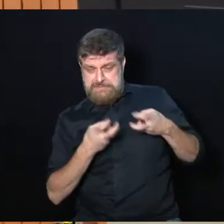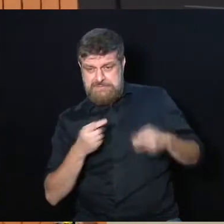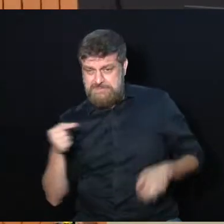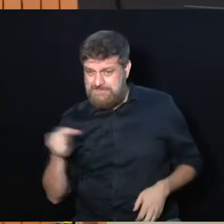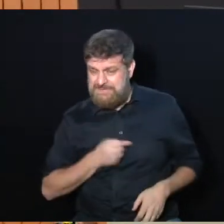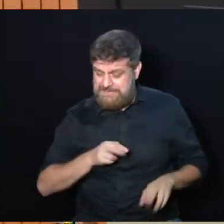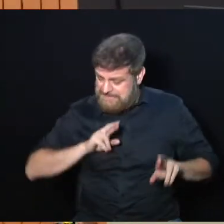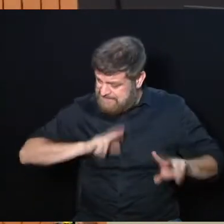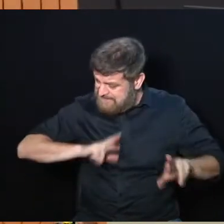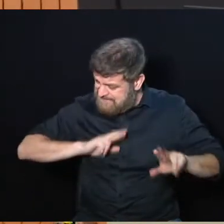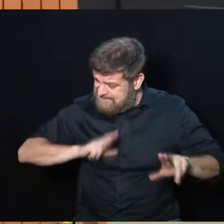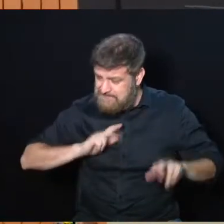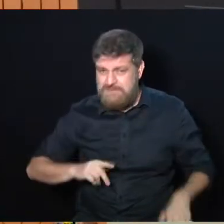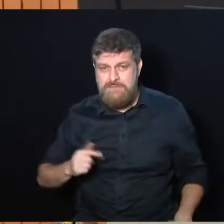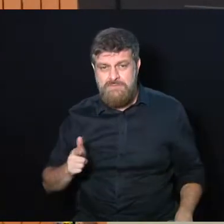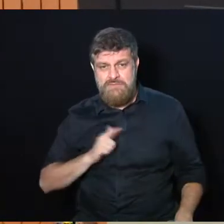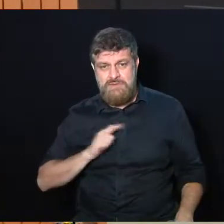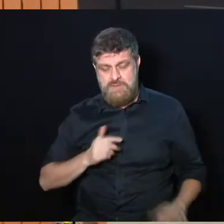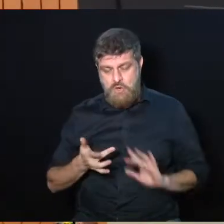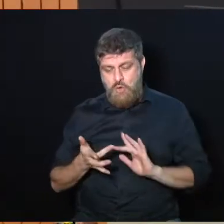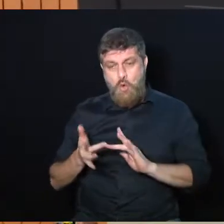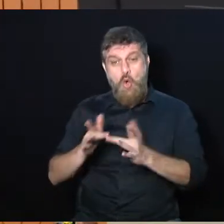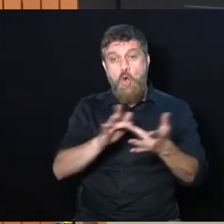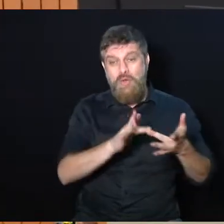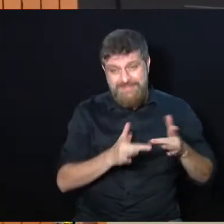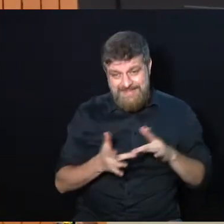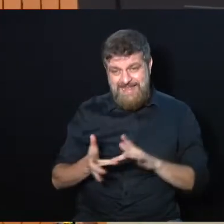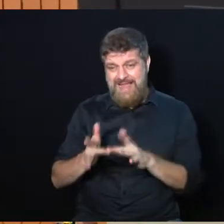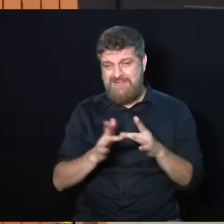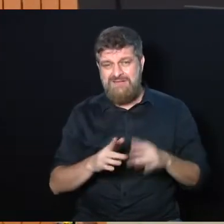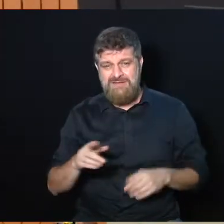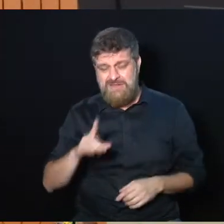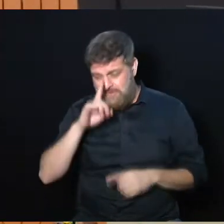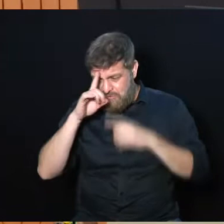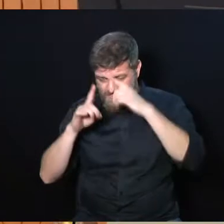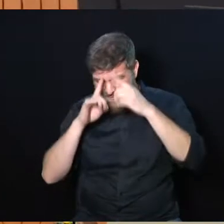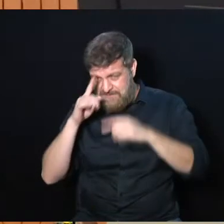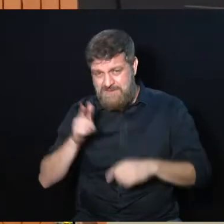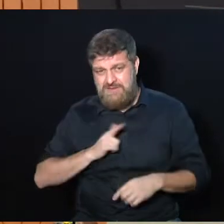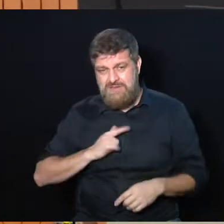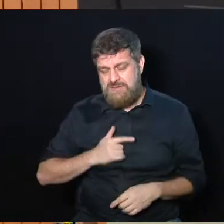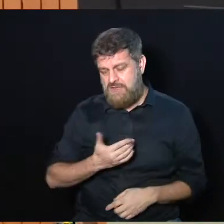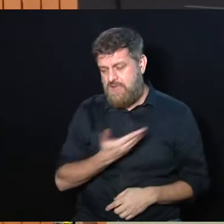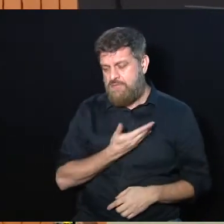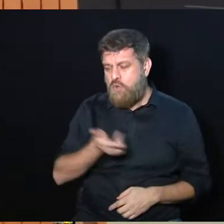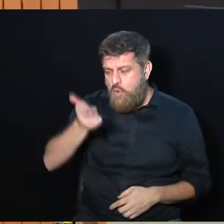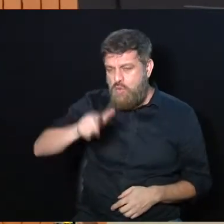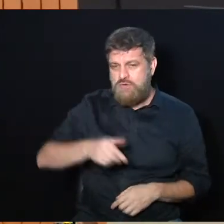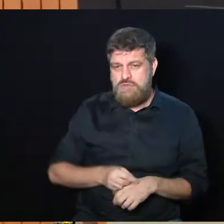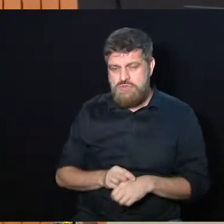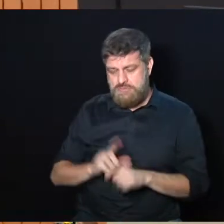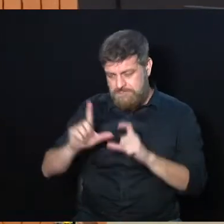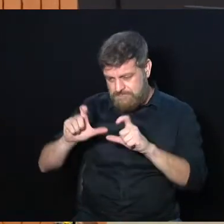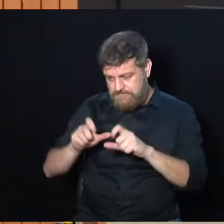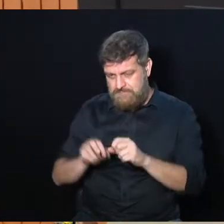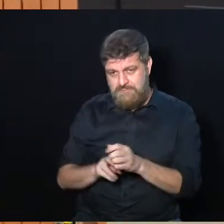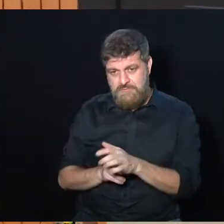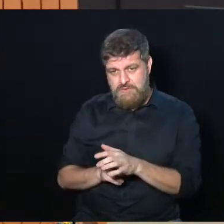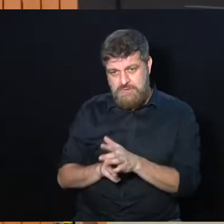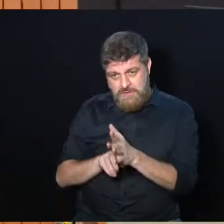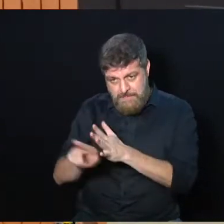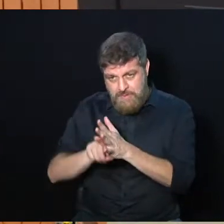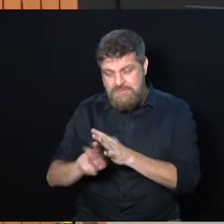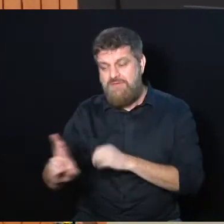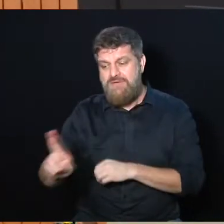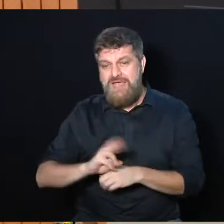coral. Então, a gente tem uma rede, outra, quando tem dúvida do serpente, tem outros colegas, a Adriana que está aqui, a gente manda e rapidamente tem resposta de outros colegas